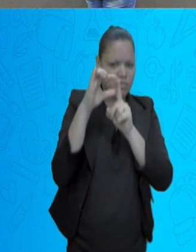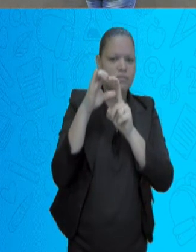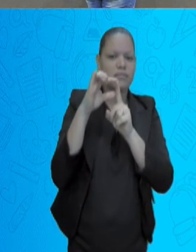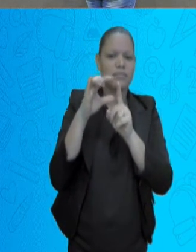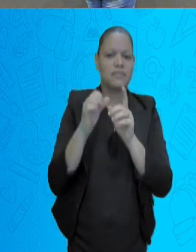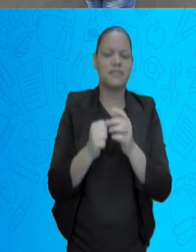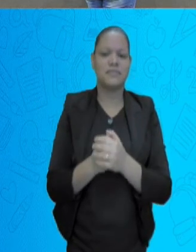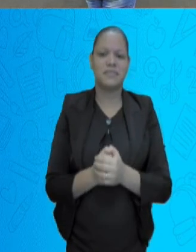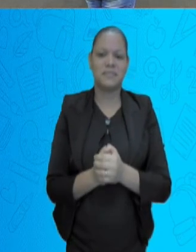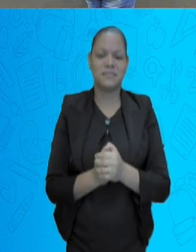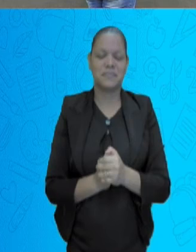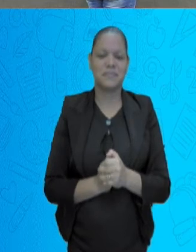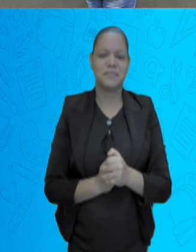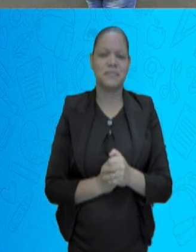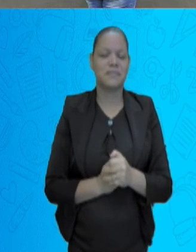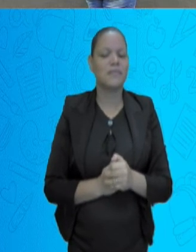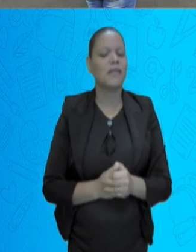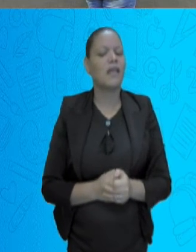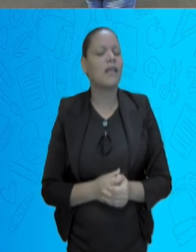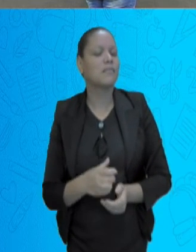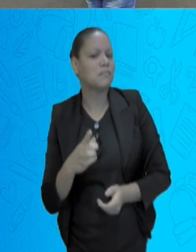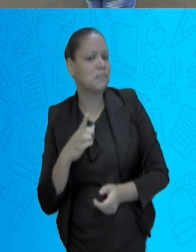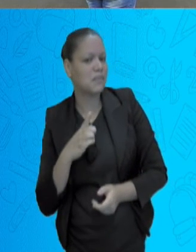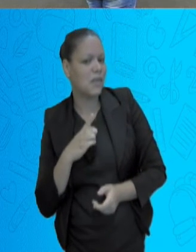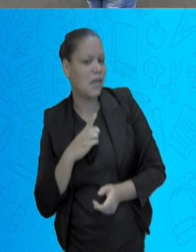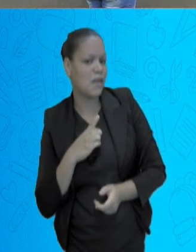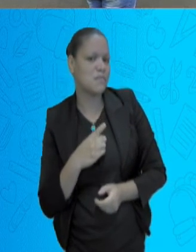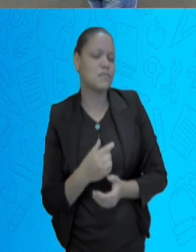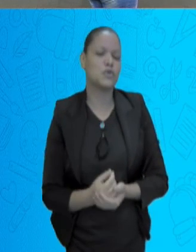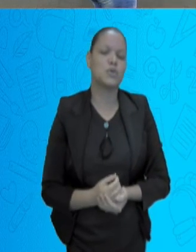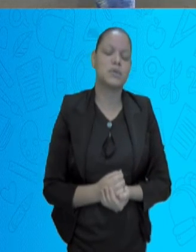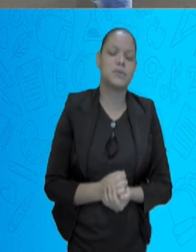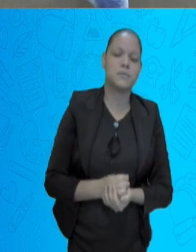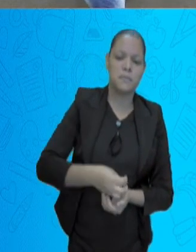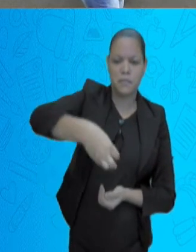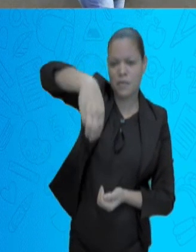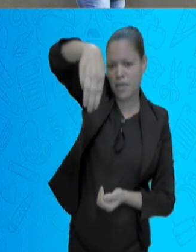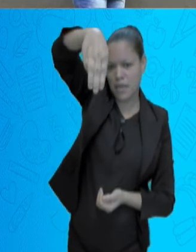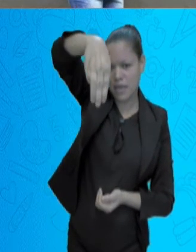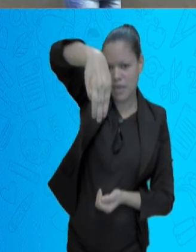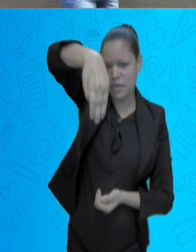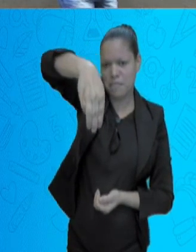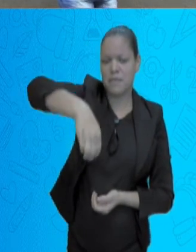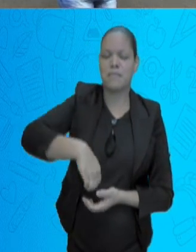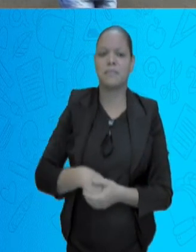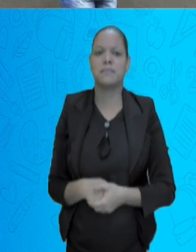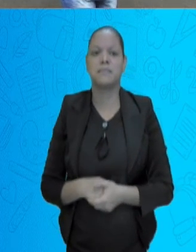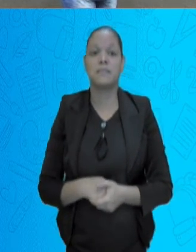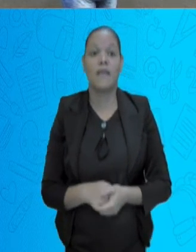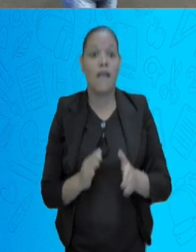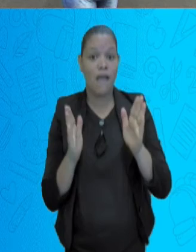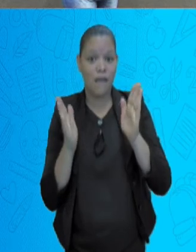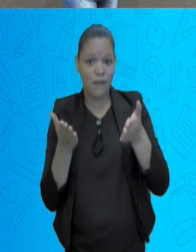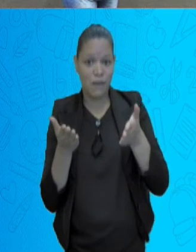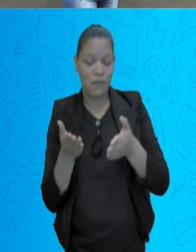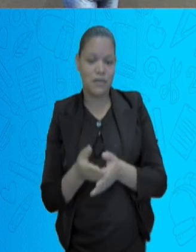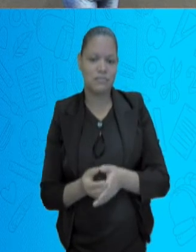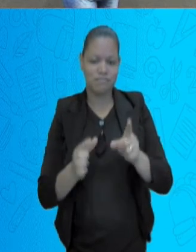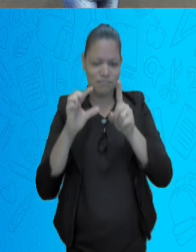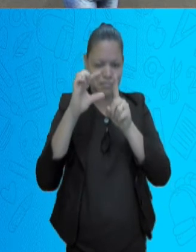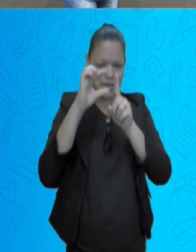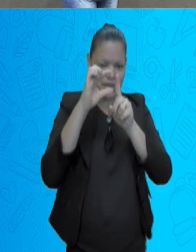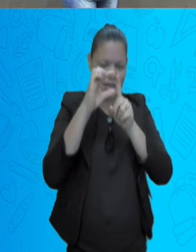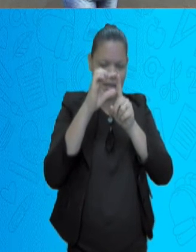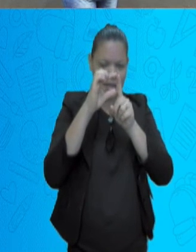eu tenho aqui o B. Se eu tenho B, eu uso M. Viagem, viagem. Eu